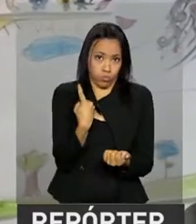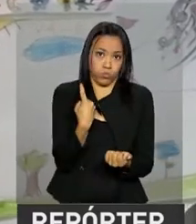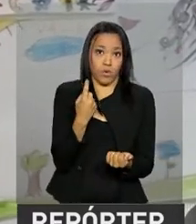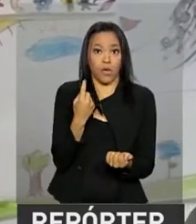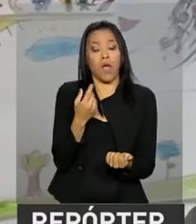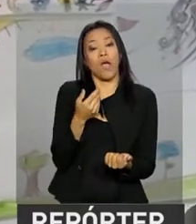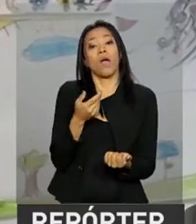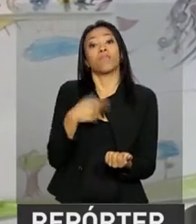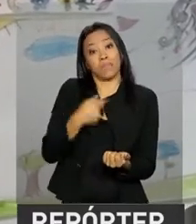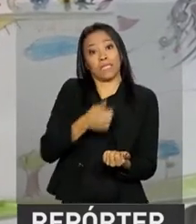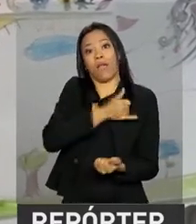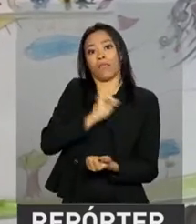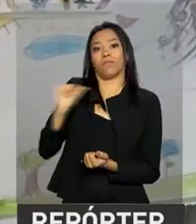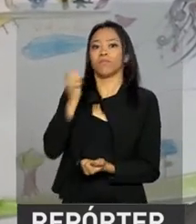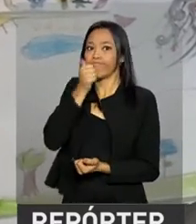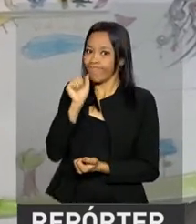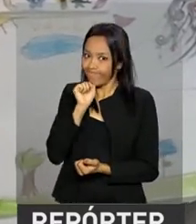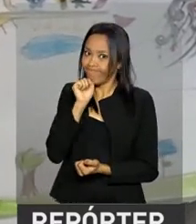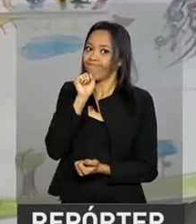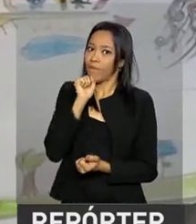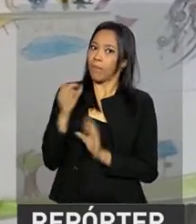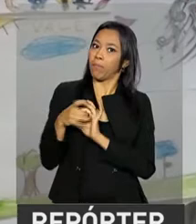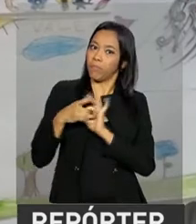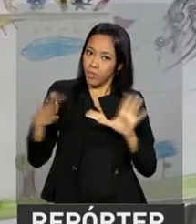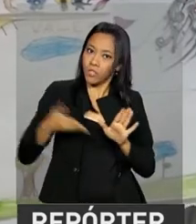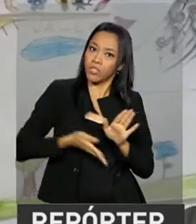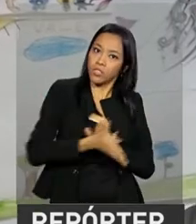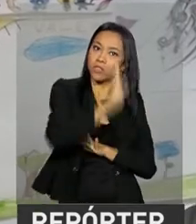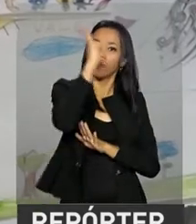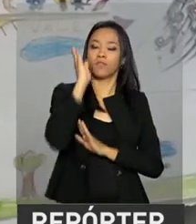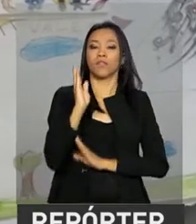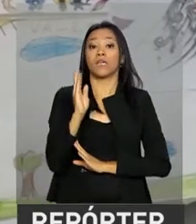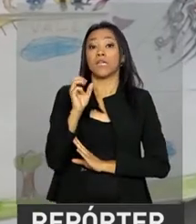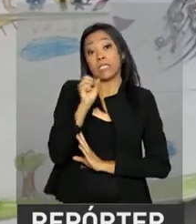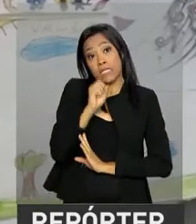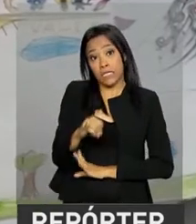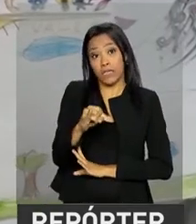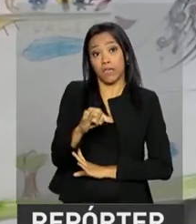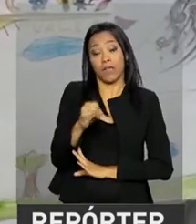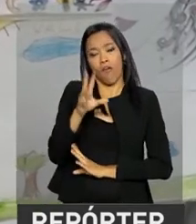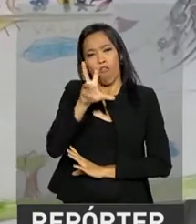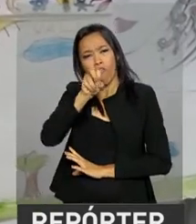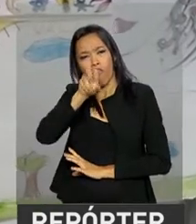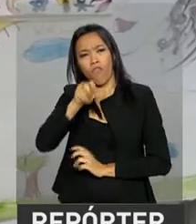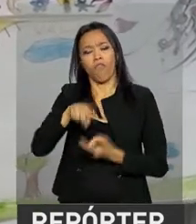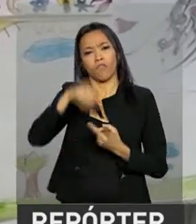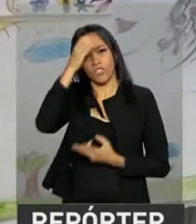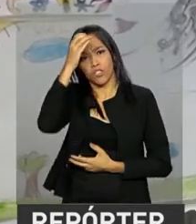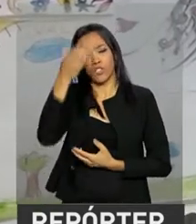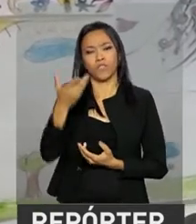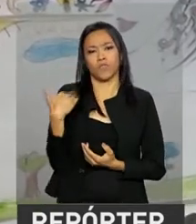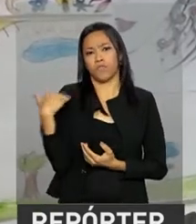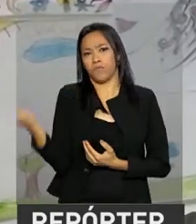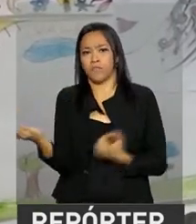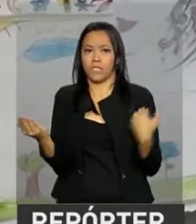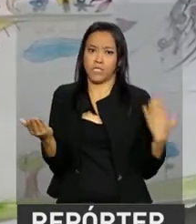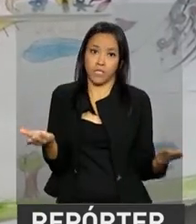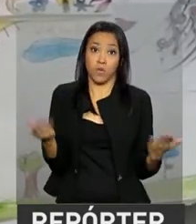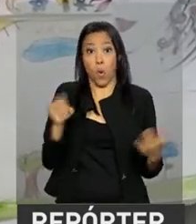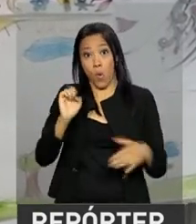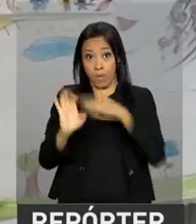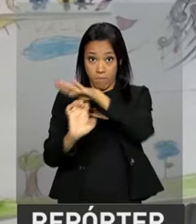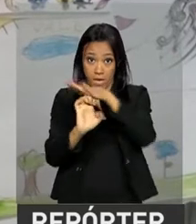outro deverá conceder a autorização. Se for na companhia de avós, tios, vizinhos, empresa de